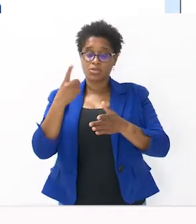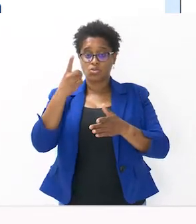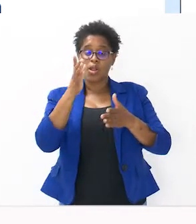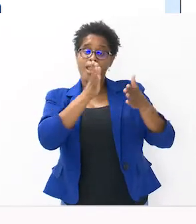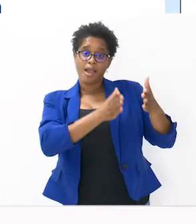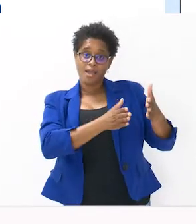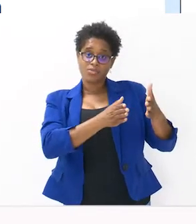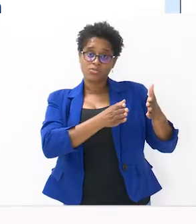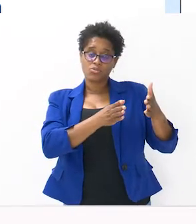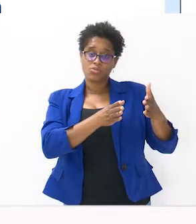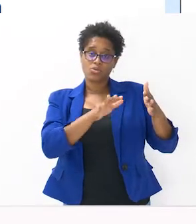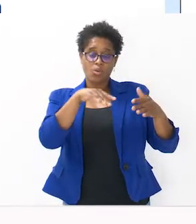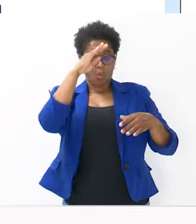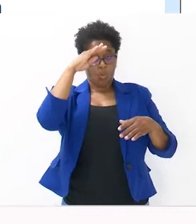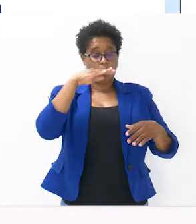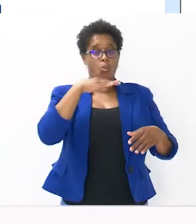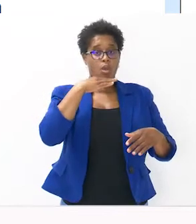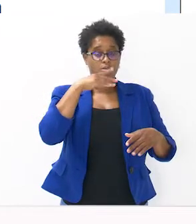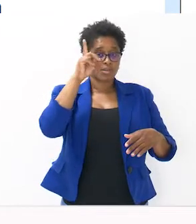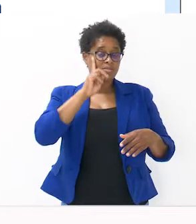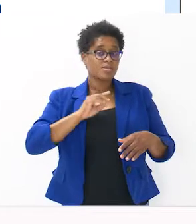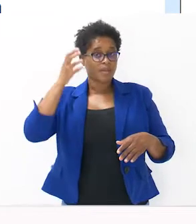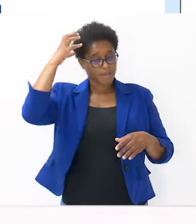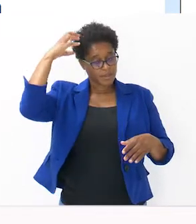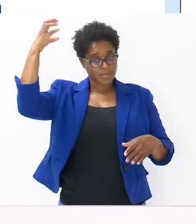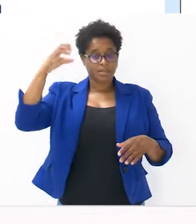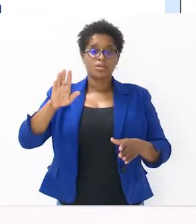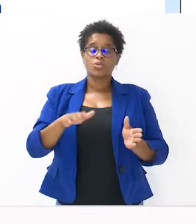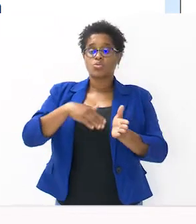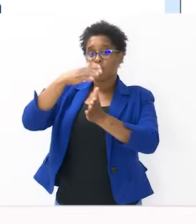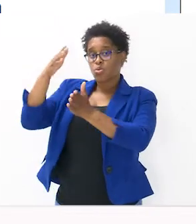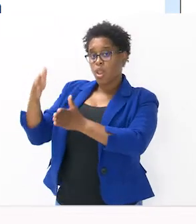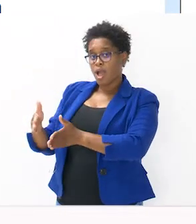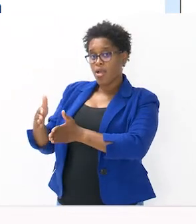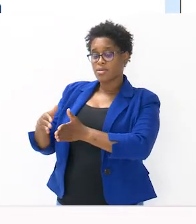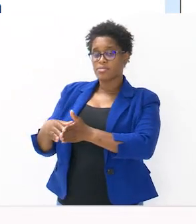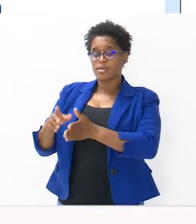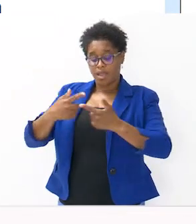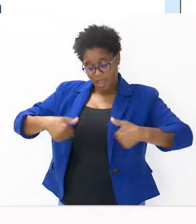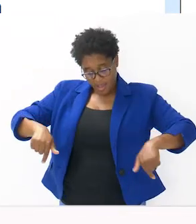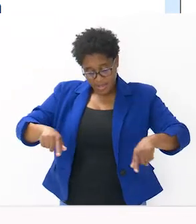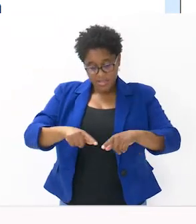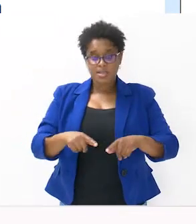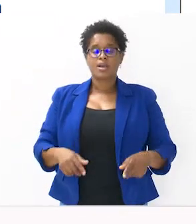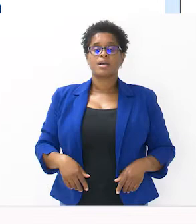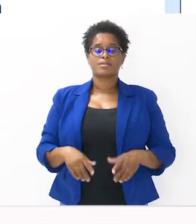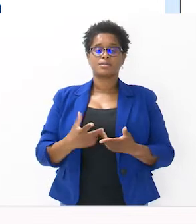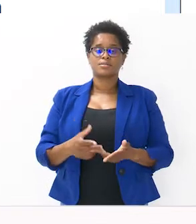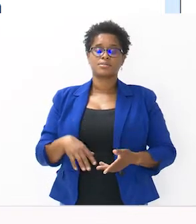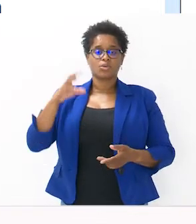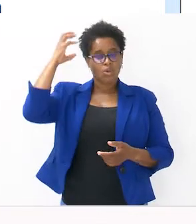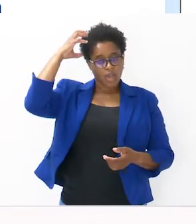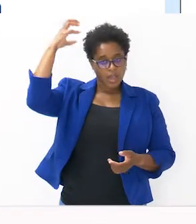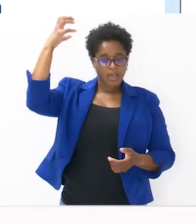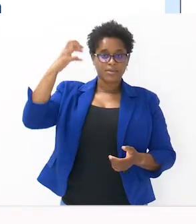lado, o quarto da princesa e do outro lado, a sala do trono do